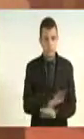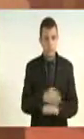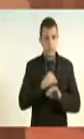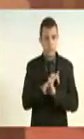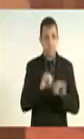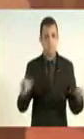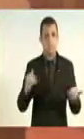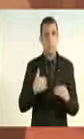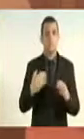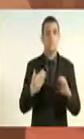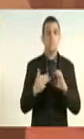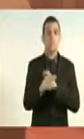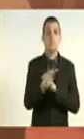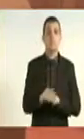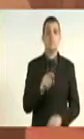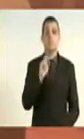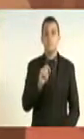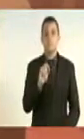as